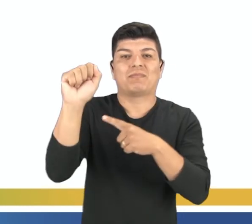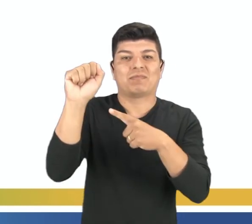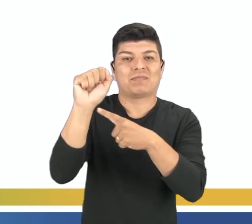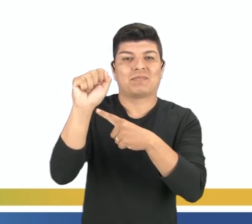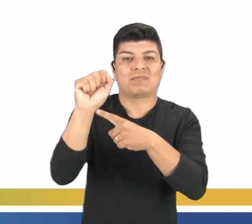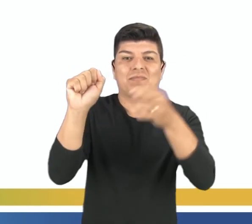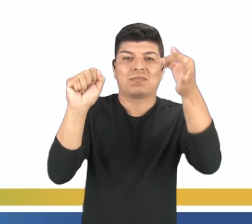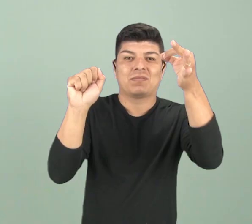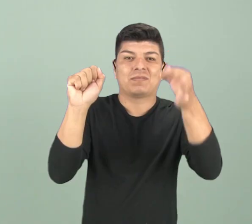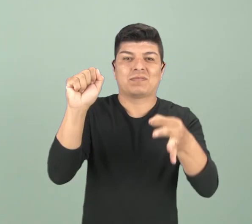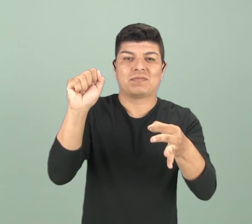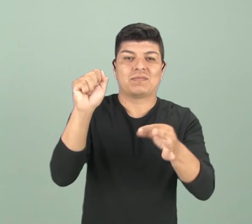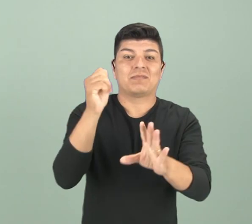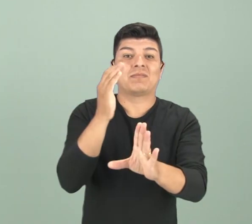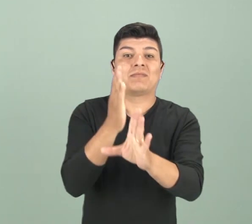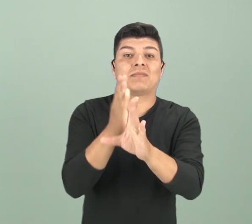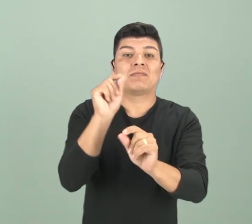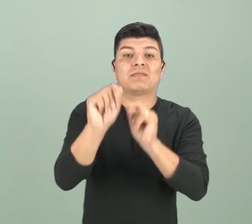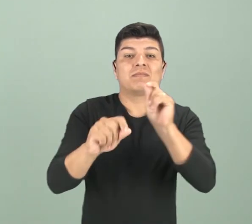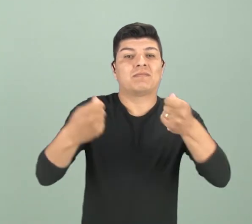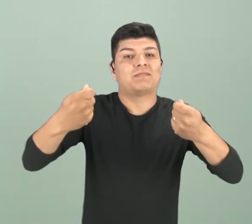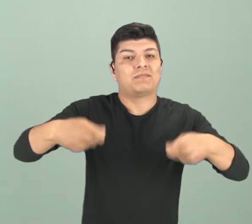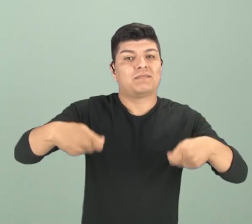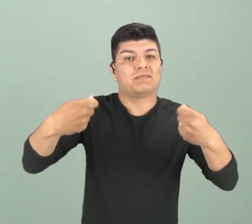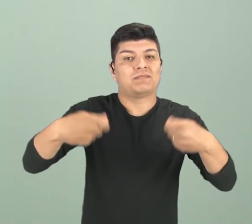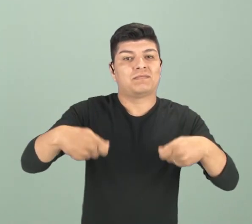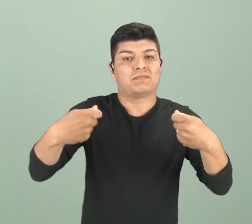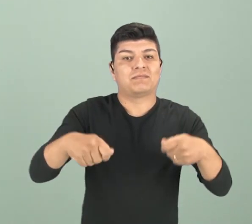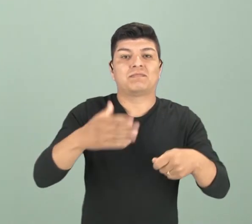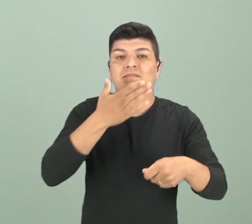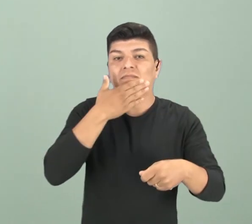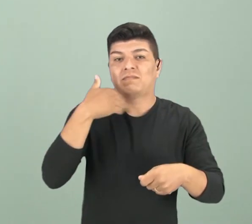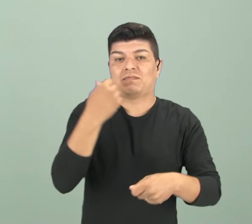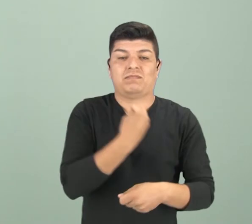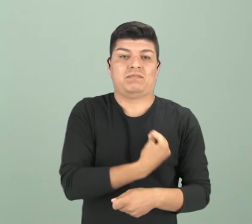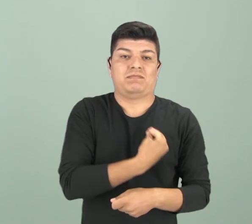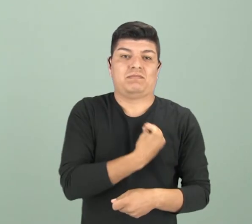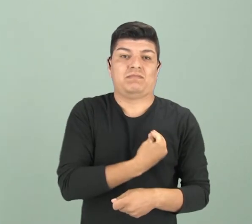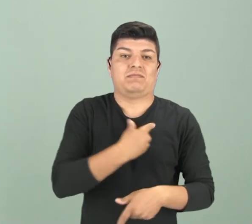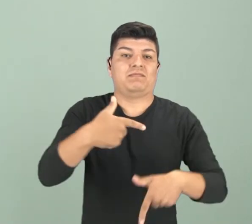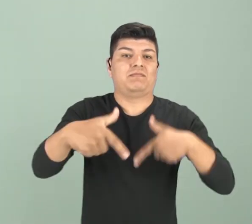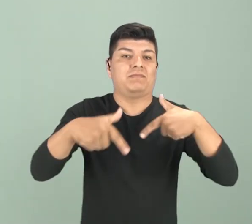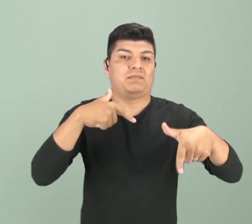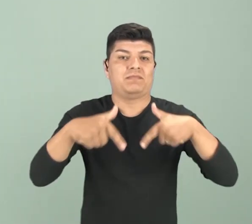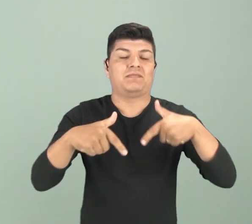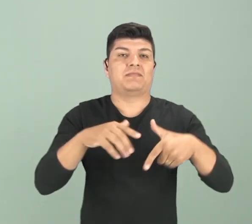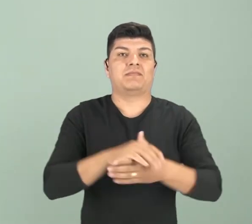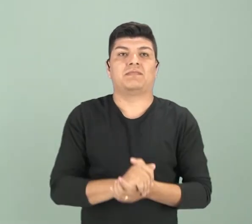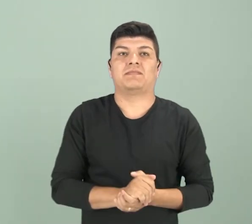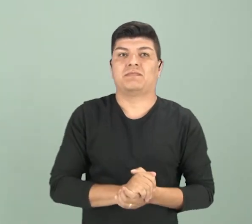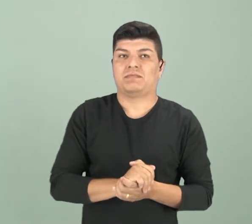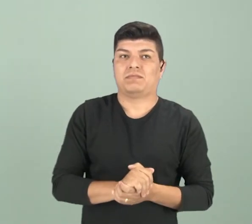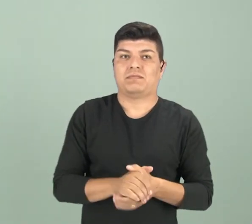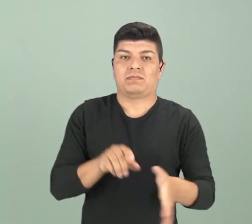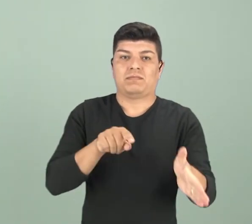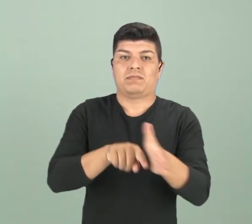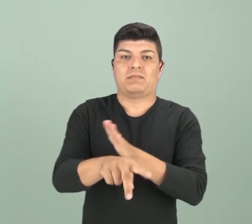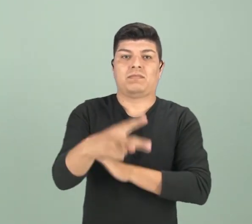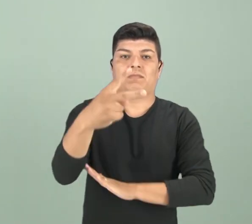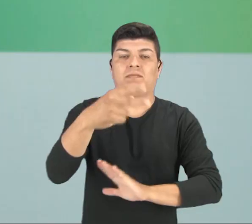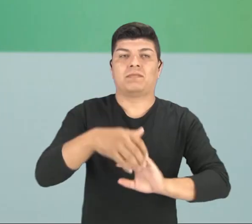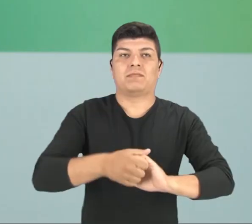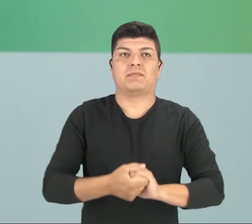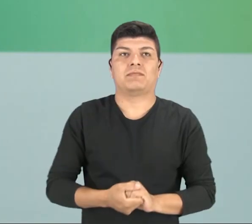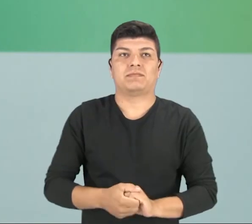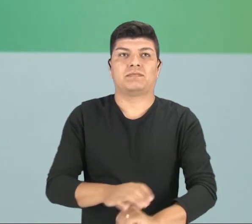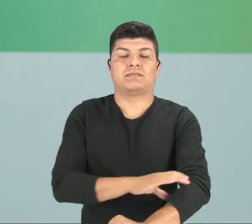Econômica, letra A, exatamente por conta da necessidade de melhorias de vida e busca de emprego. Vamos à questão